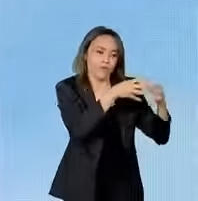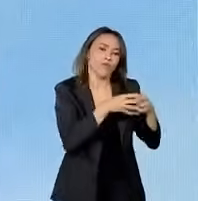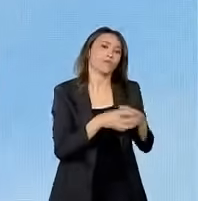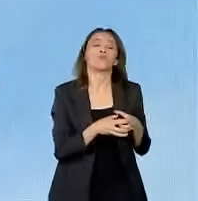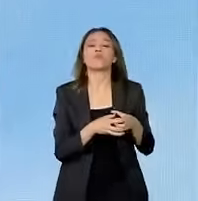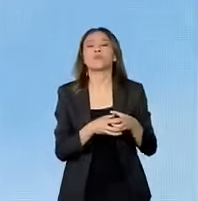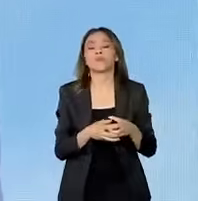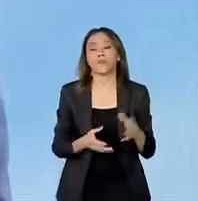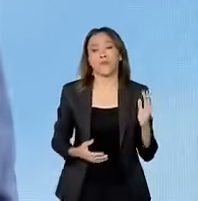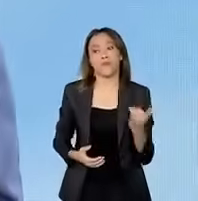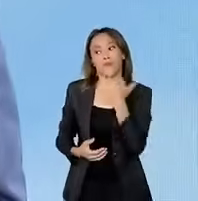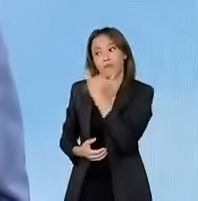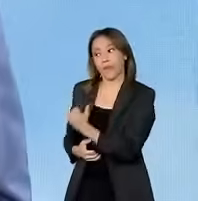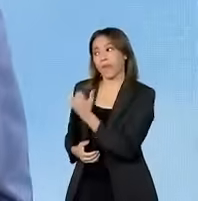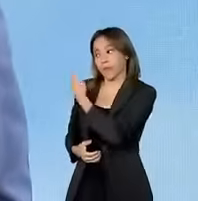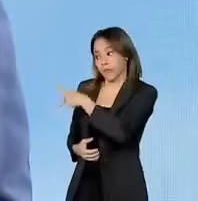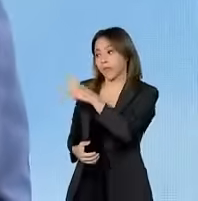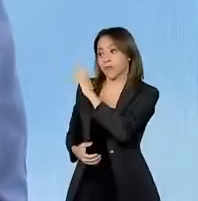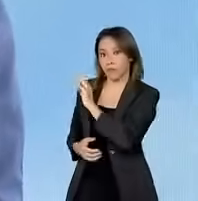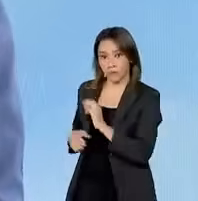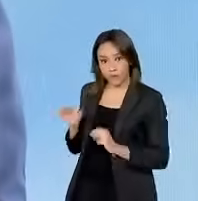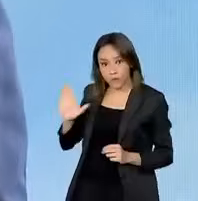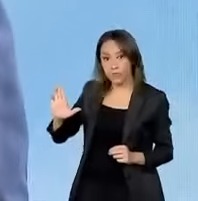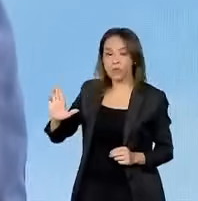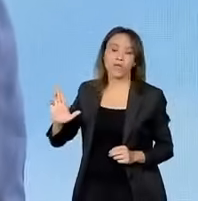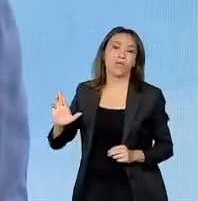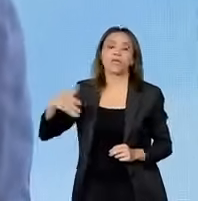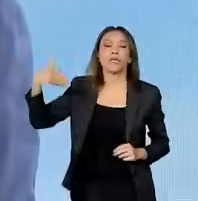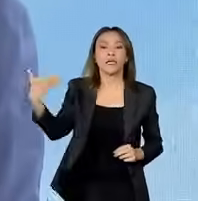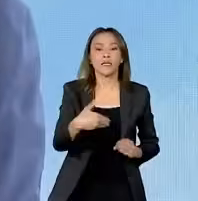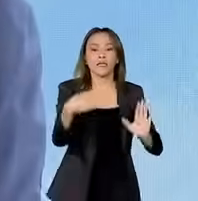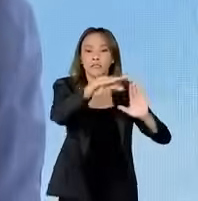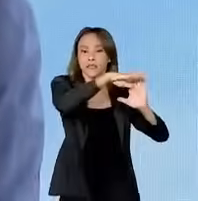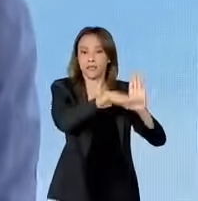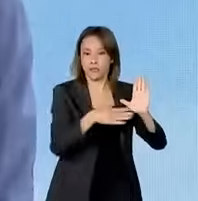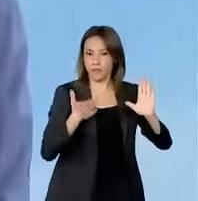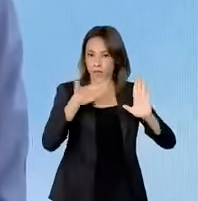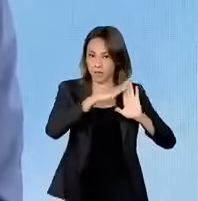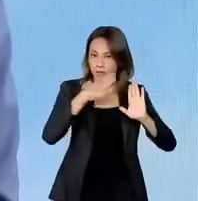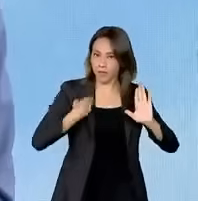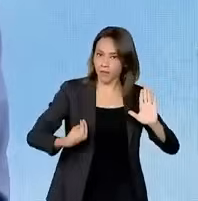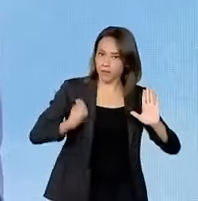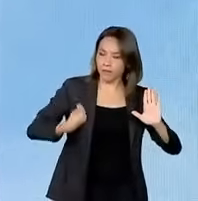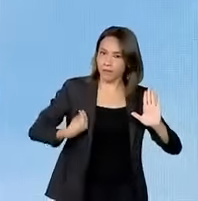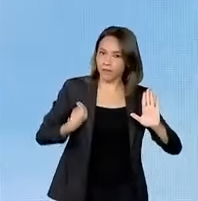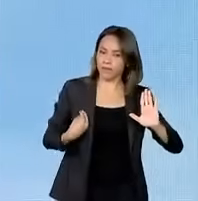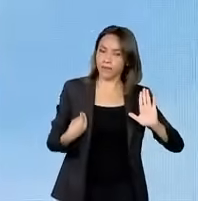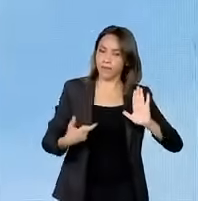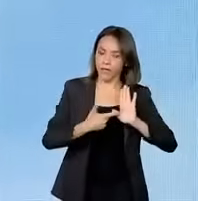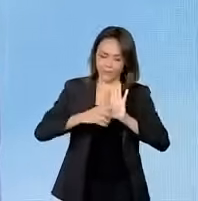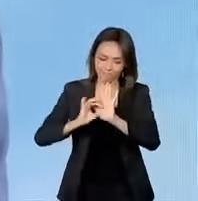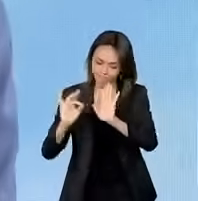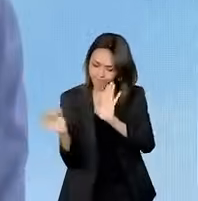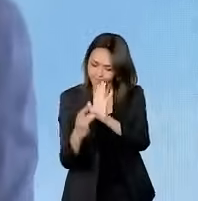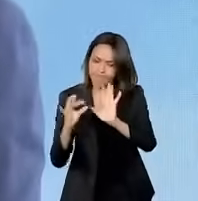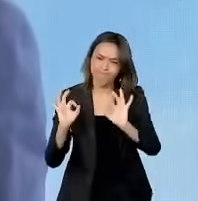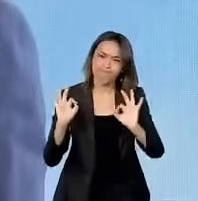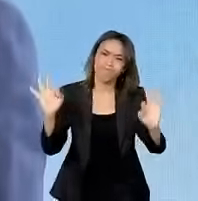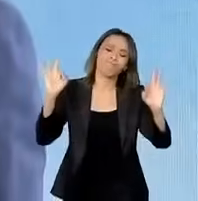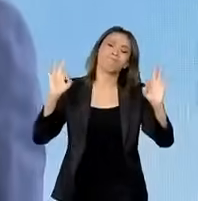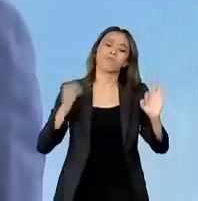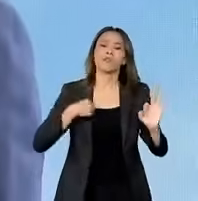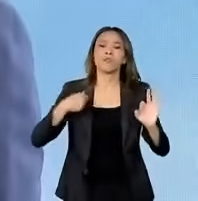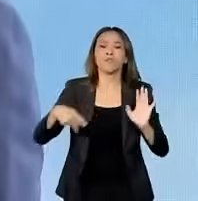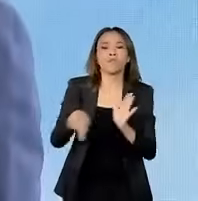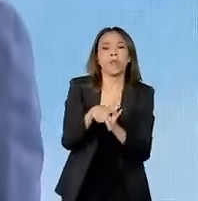Presidente Lula, o Minha Casa Minha Vida é uma das materializações do sonho